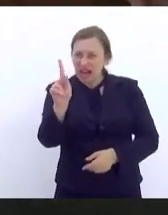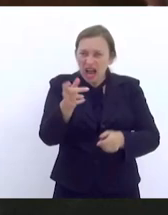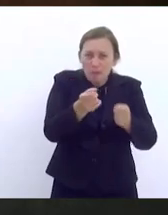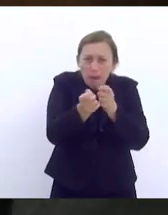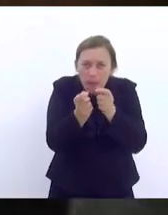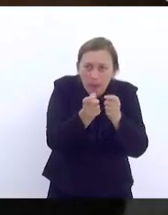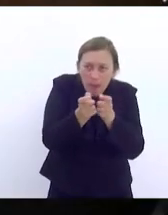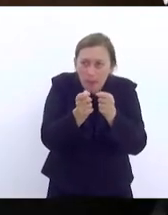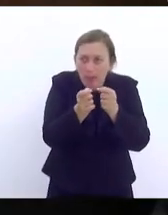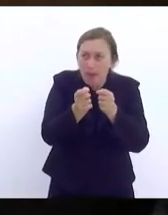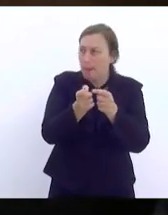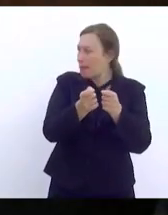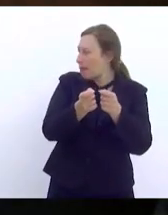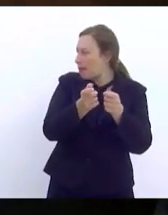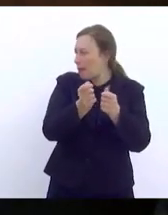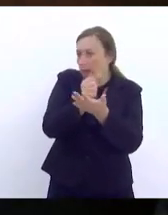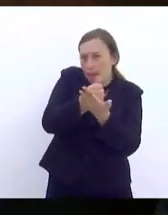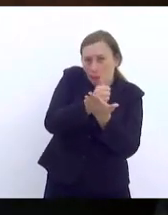geração